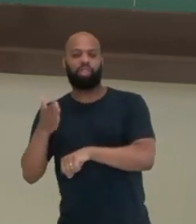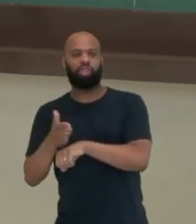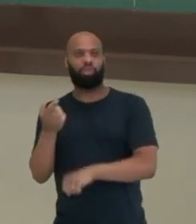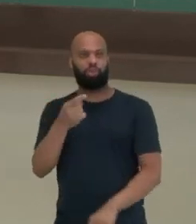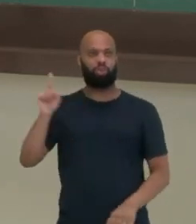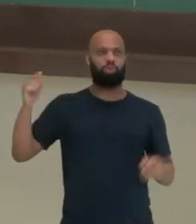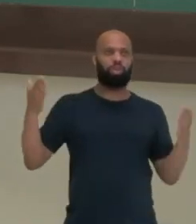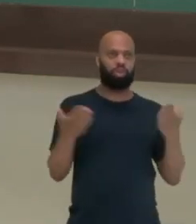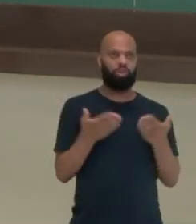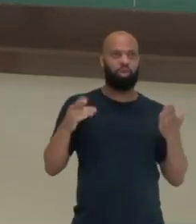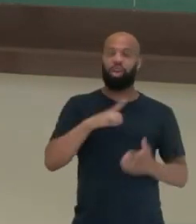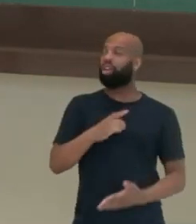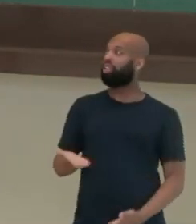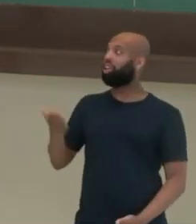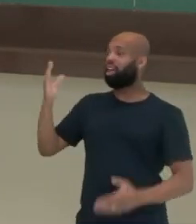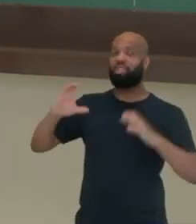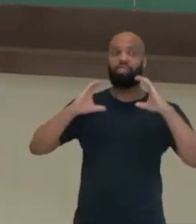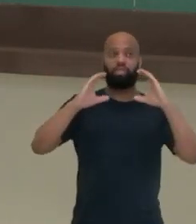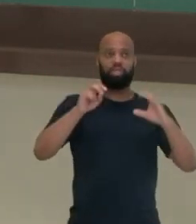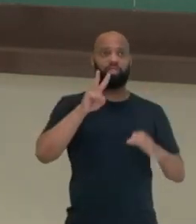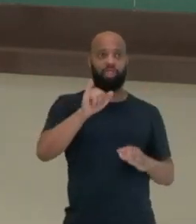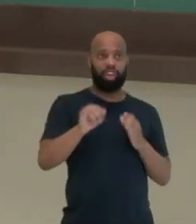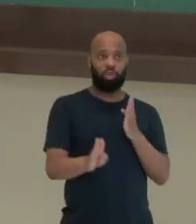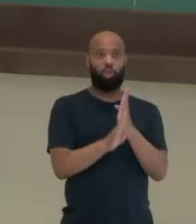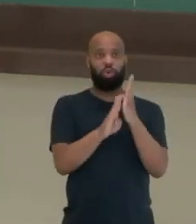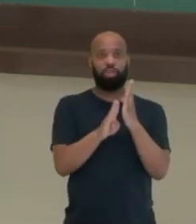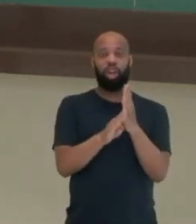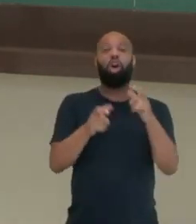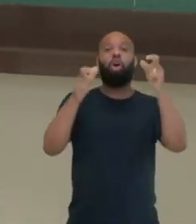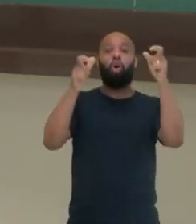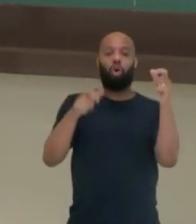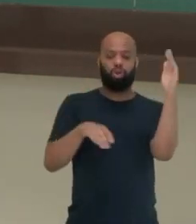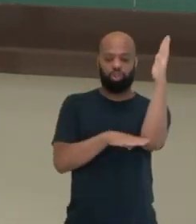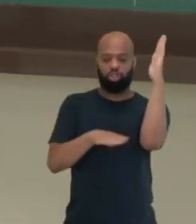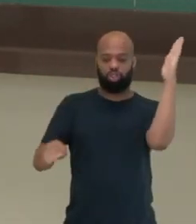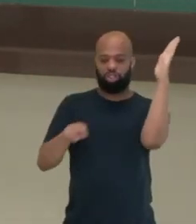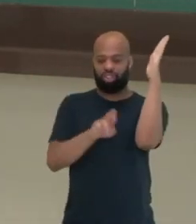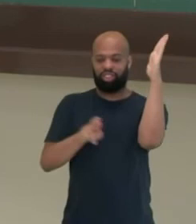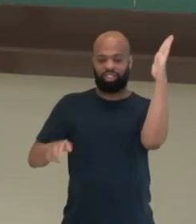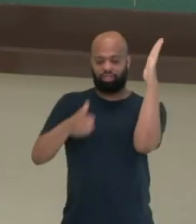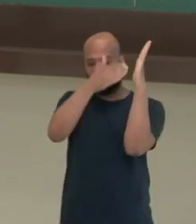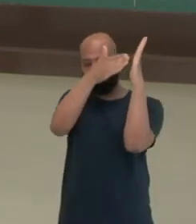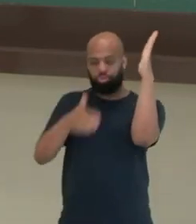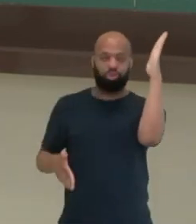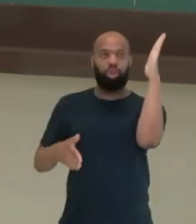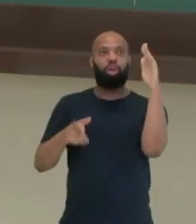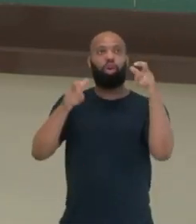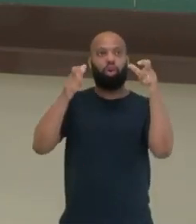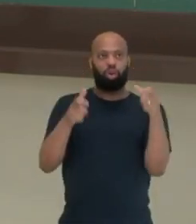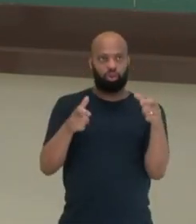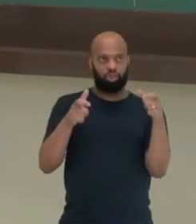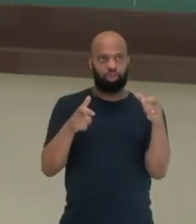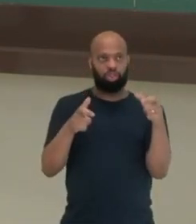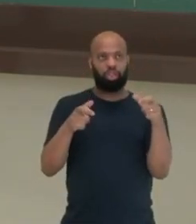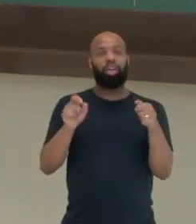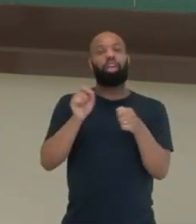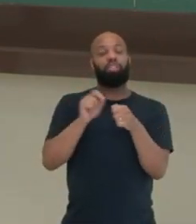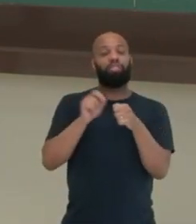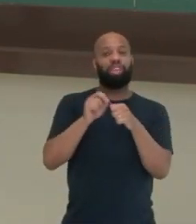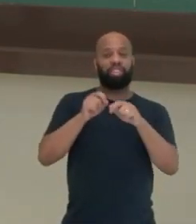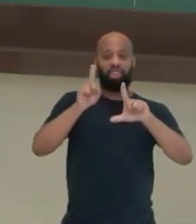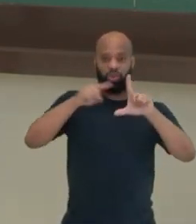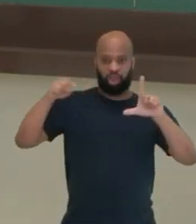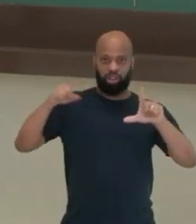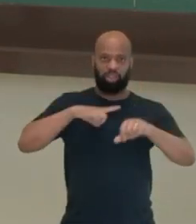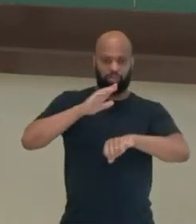último. Dada a função, determine o zero da função. Então aqui eu já estou te mostrando um caminho para você construir a letra B, que é o gráfico,